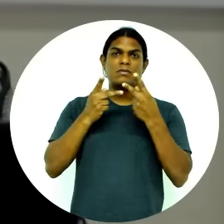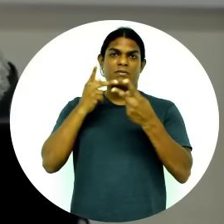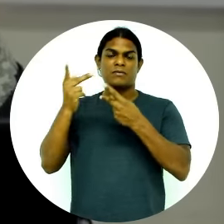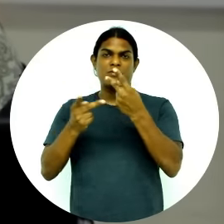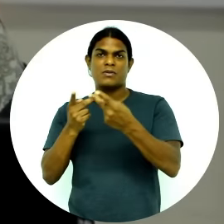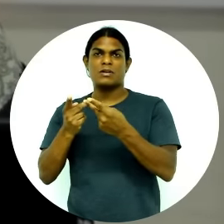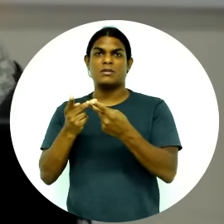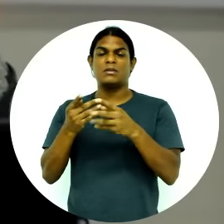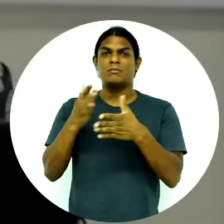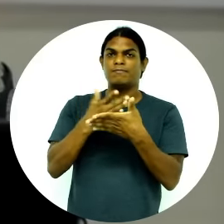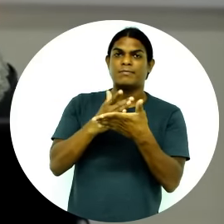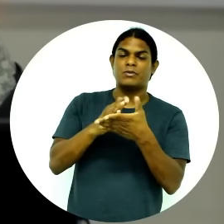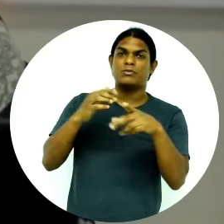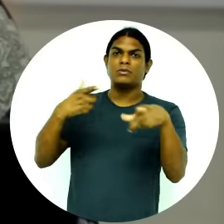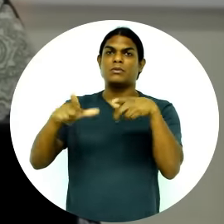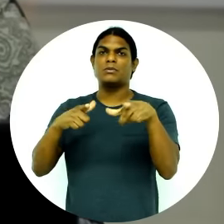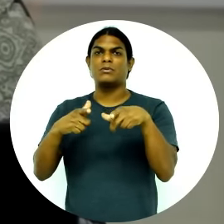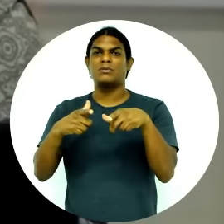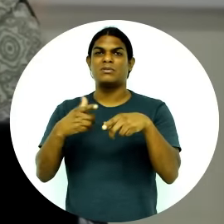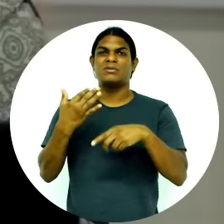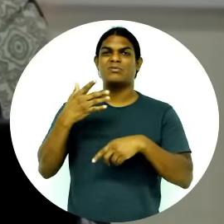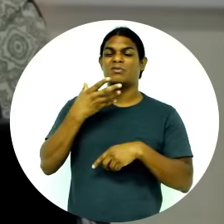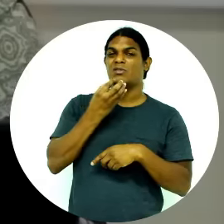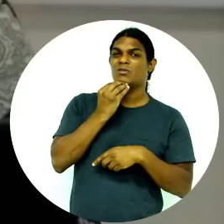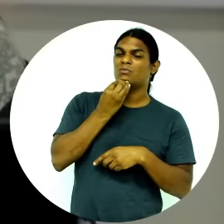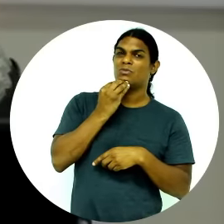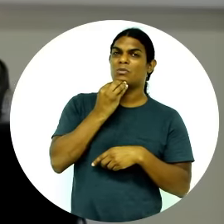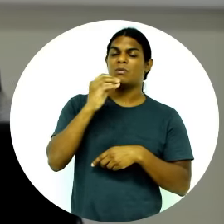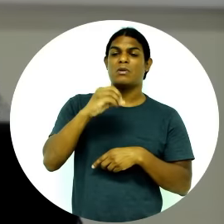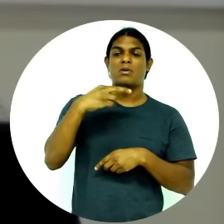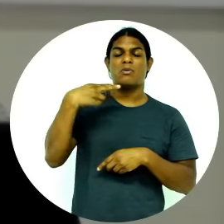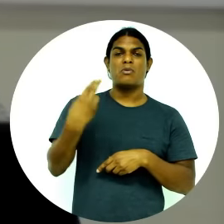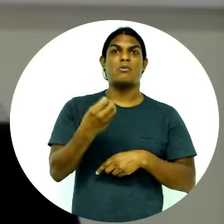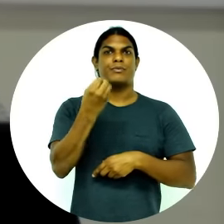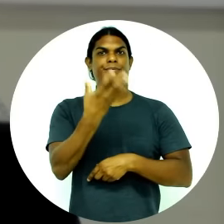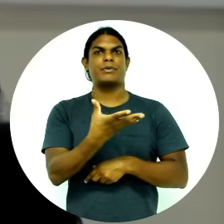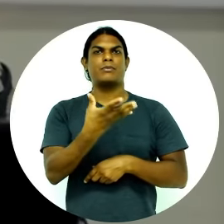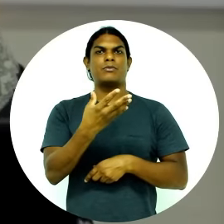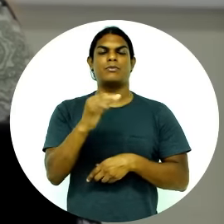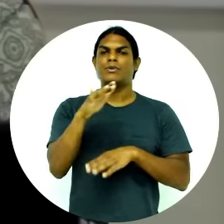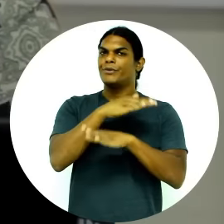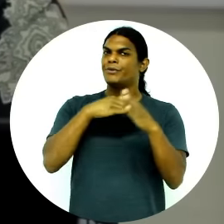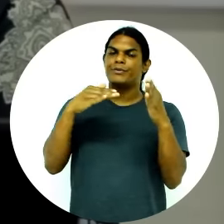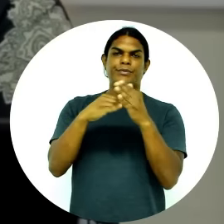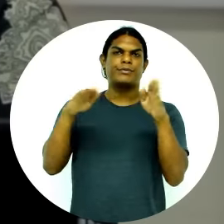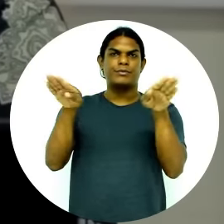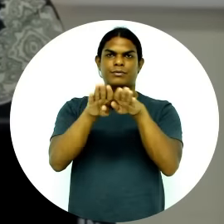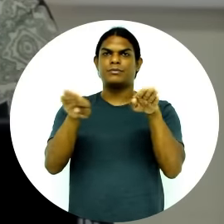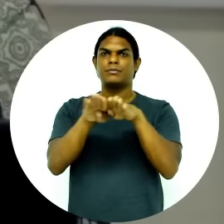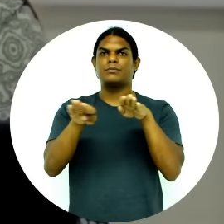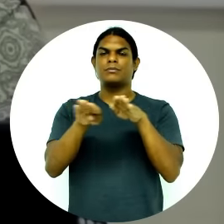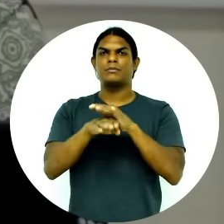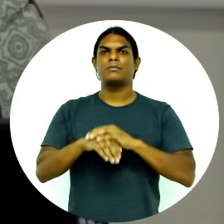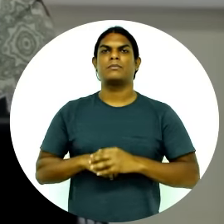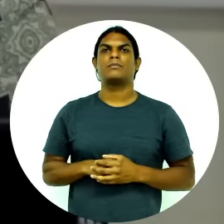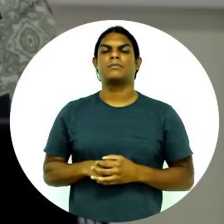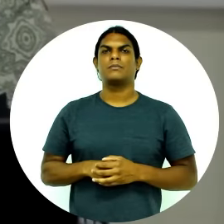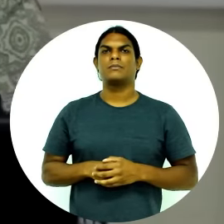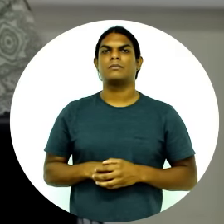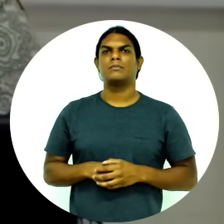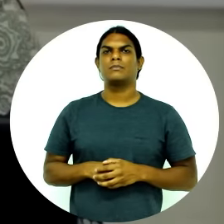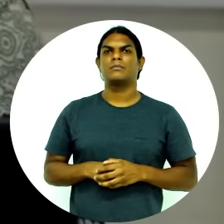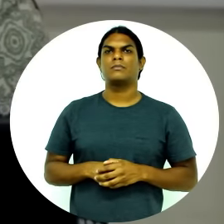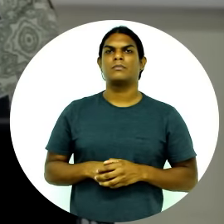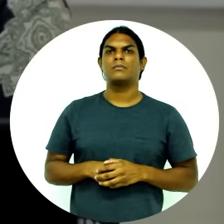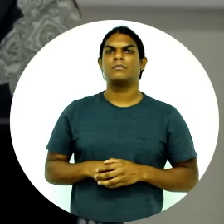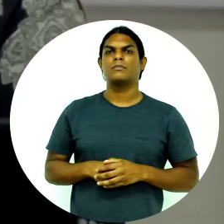Tendência central. Não assumir valores extremos por medo de prejudicar os fracos e assumir responsabilidades pelos excelentes.